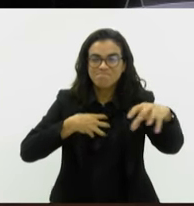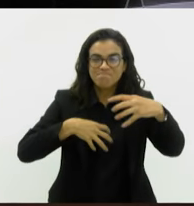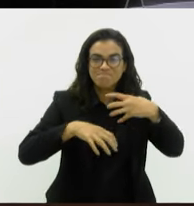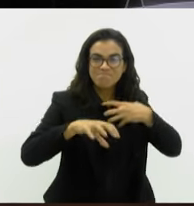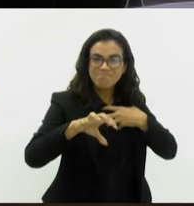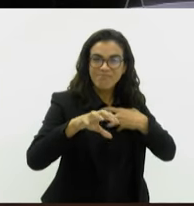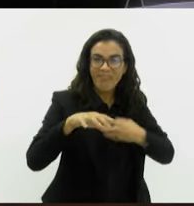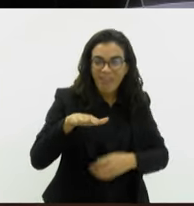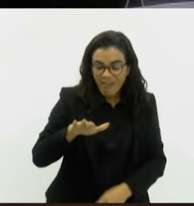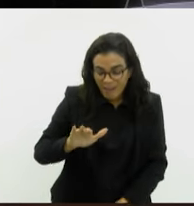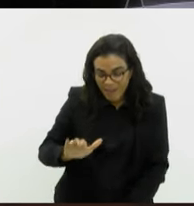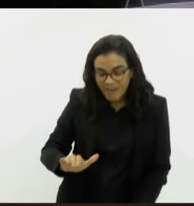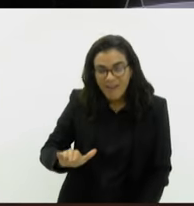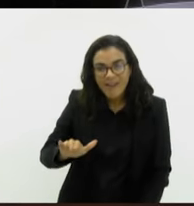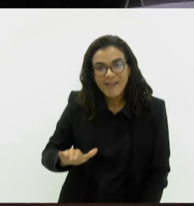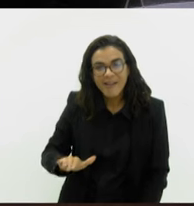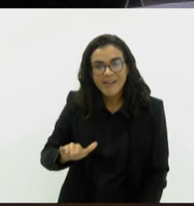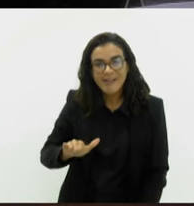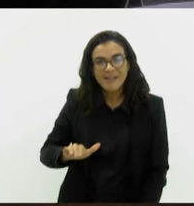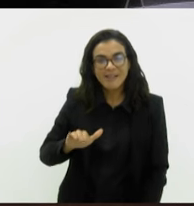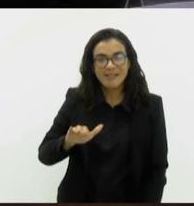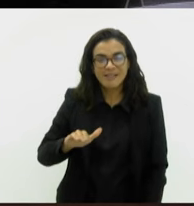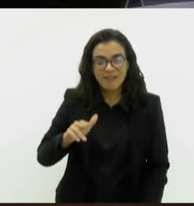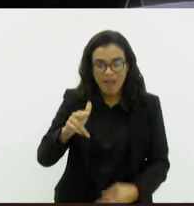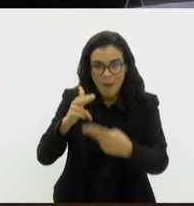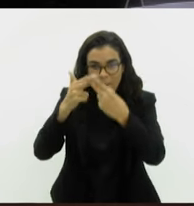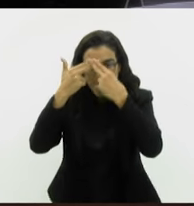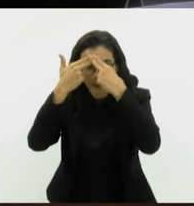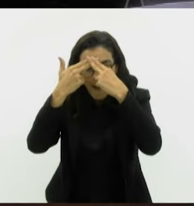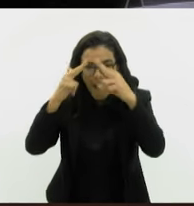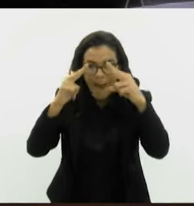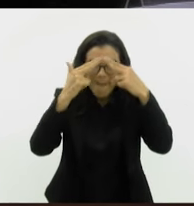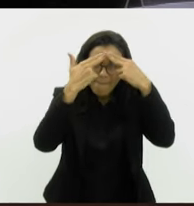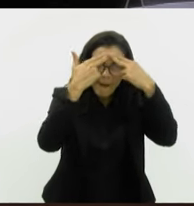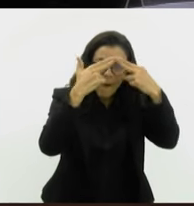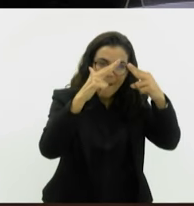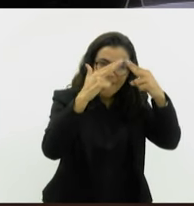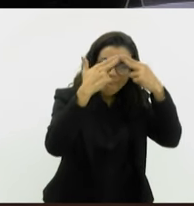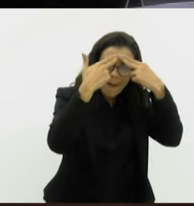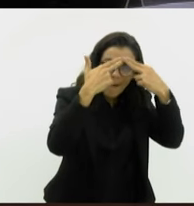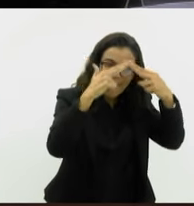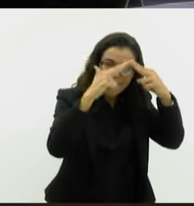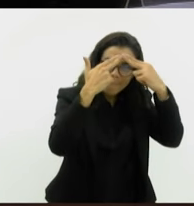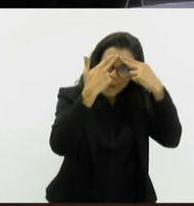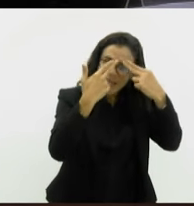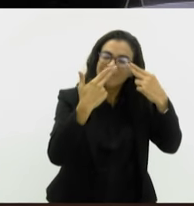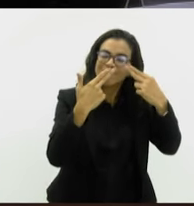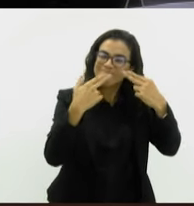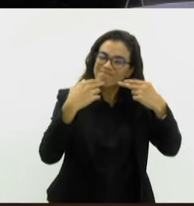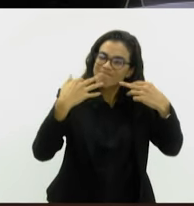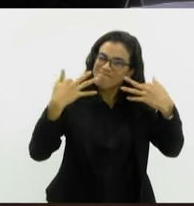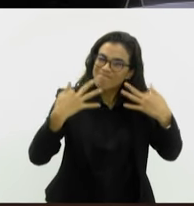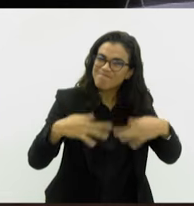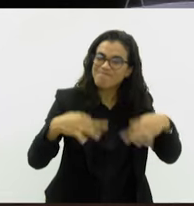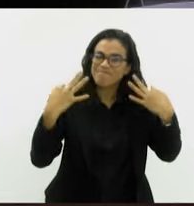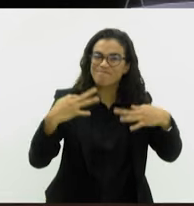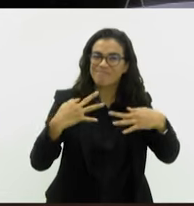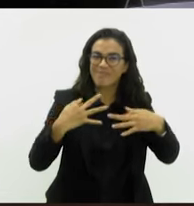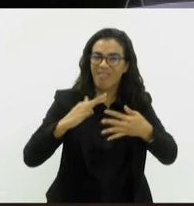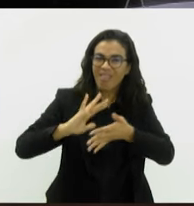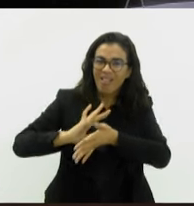desde crianças o trauma que elas carregam que todos carregam a